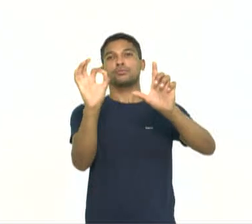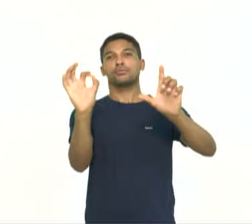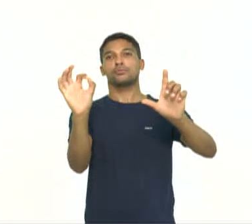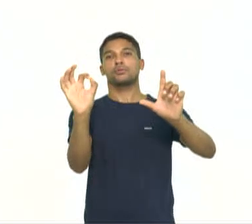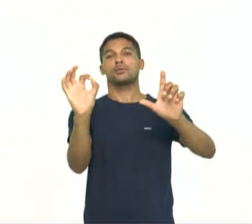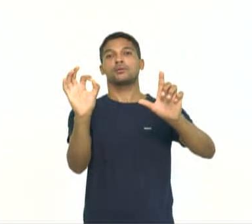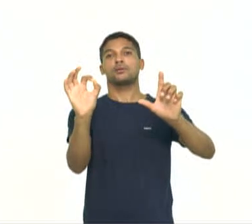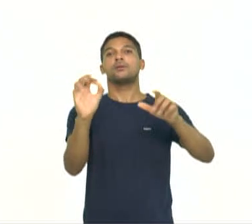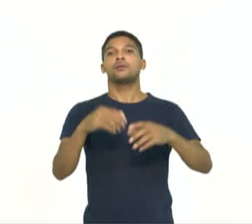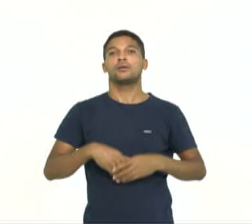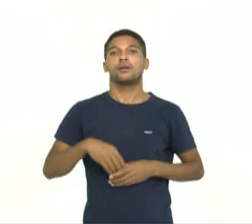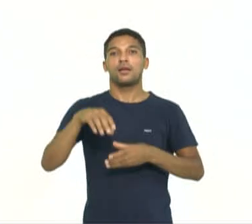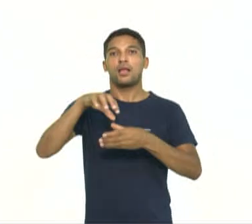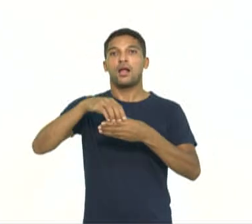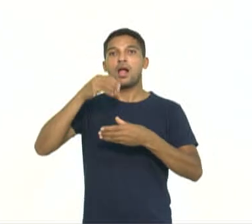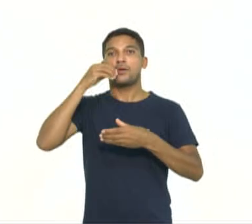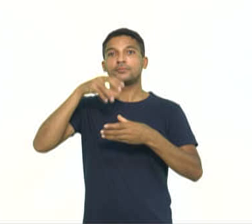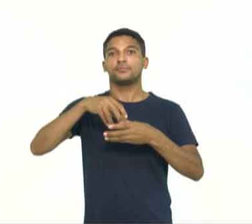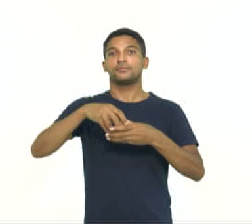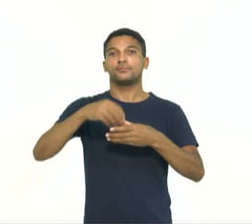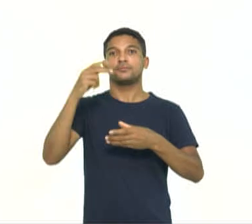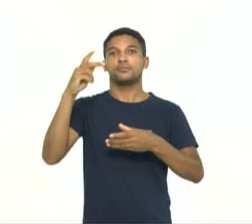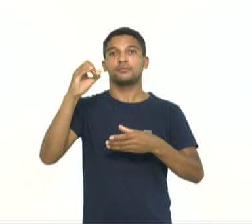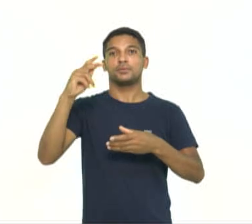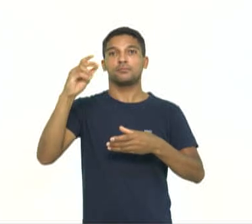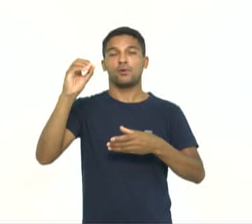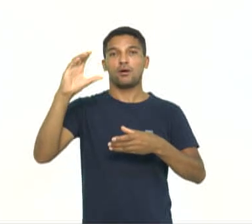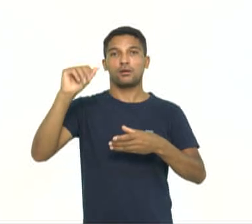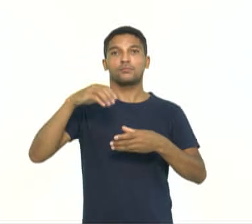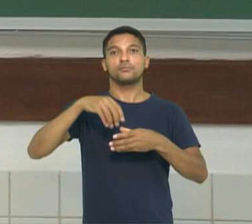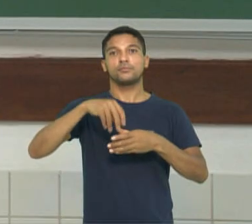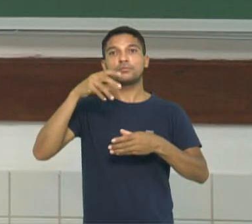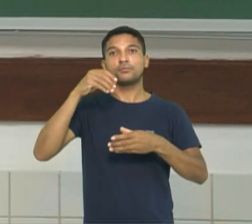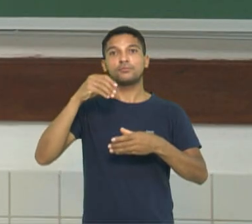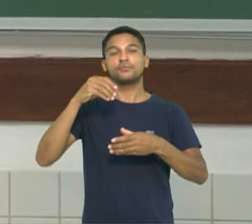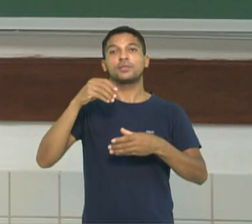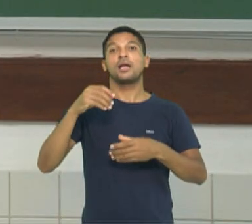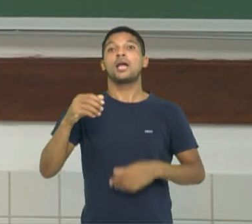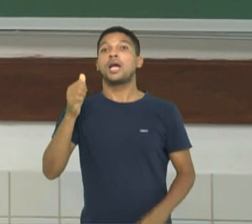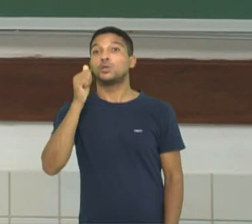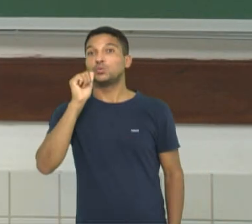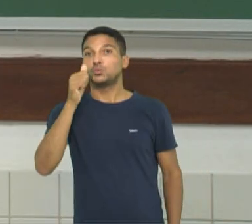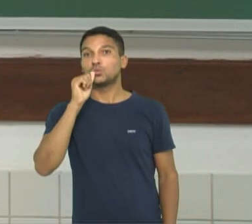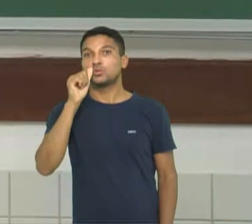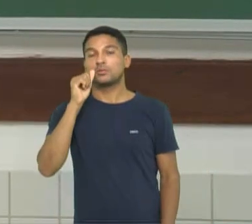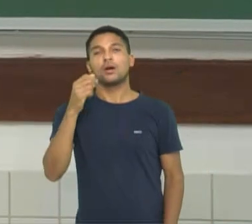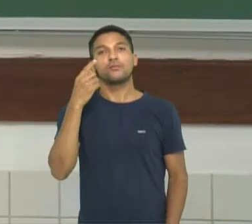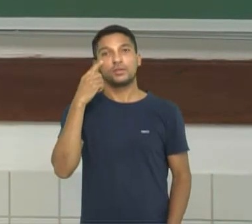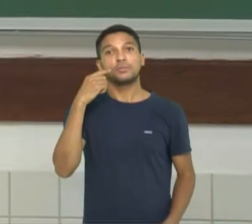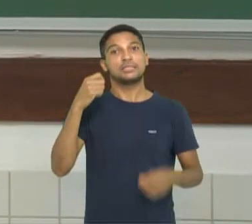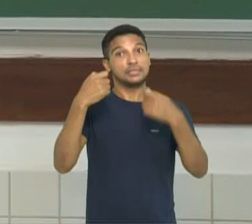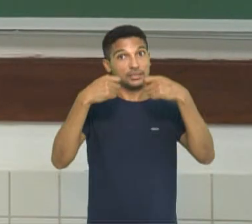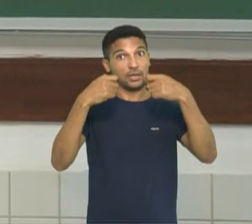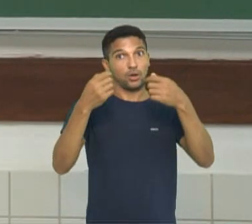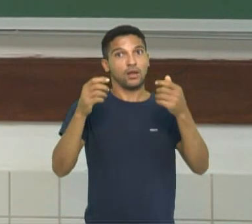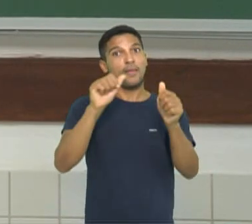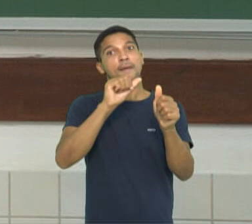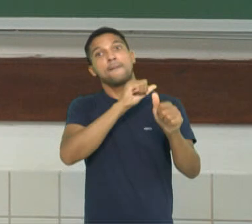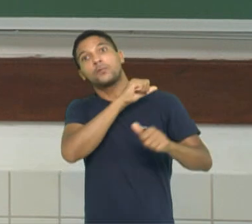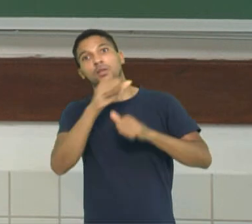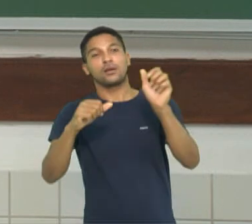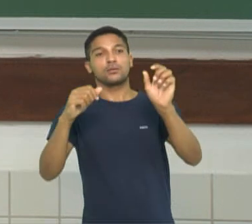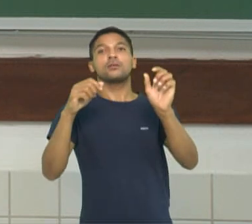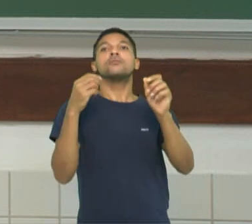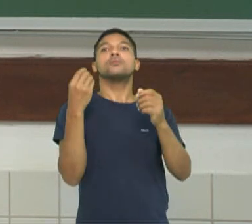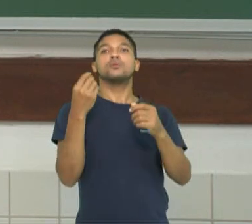de aniversário, enviaremos um cartão. Então, em todas as situações, vocês vão acrescentar uma conjunção e vão tirar